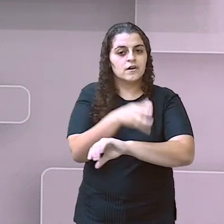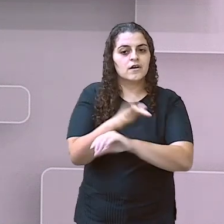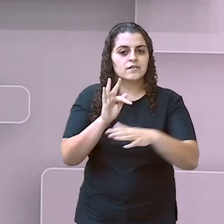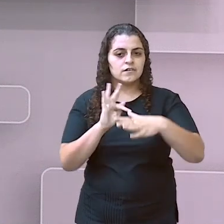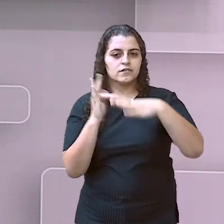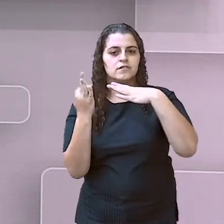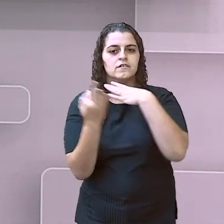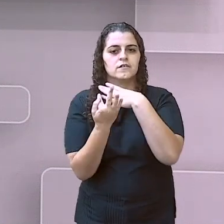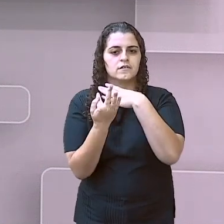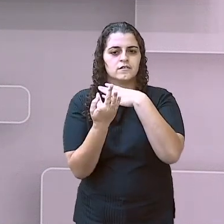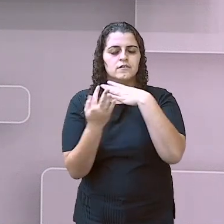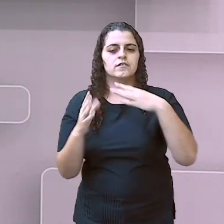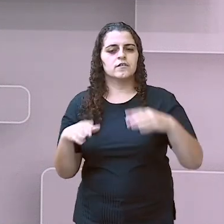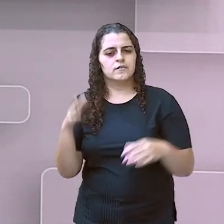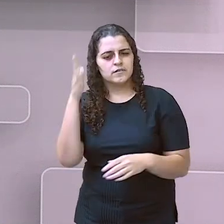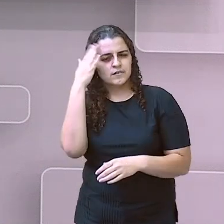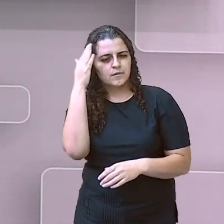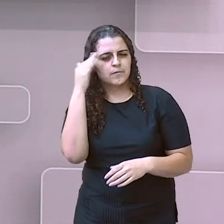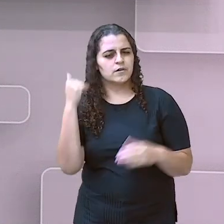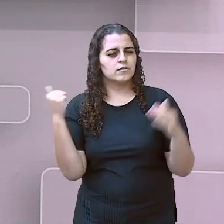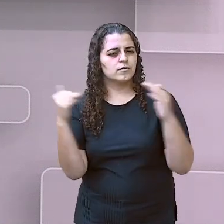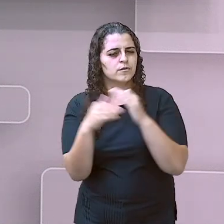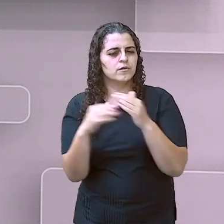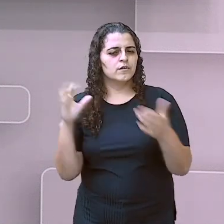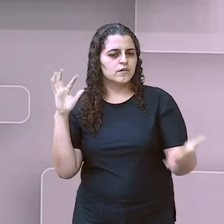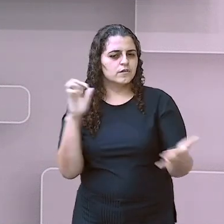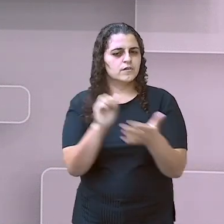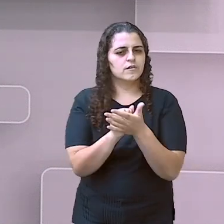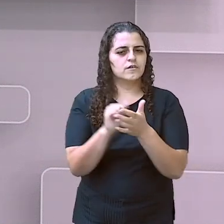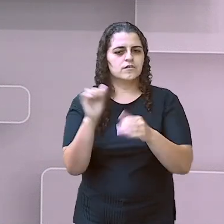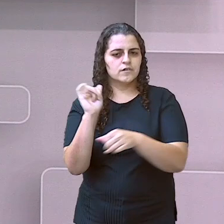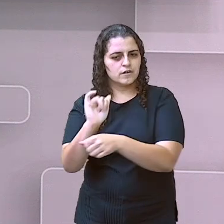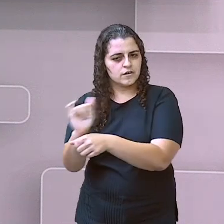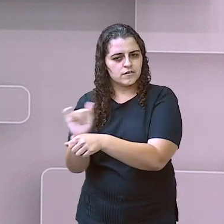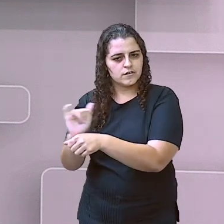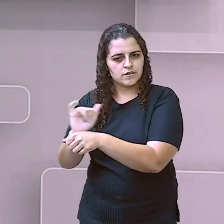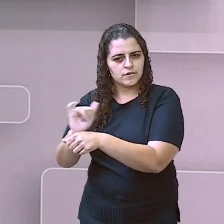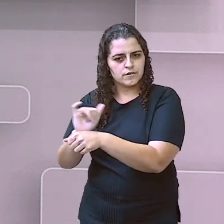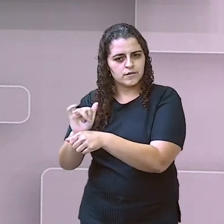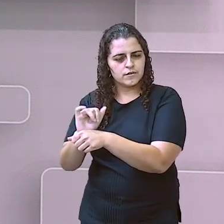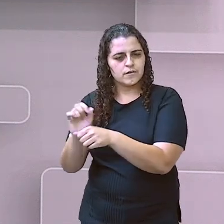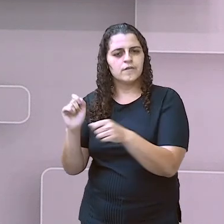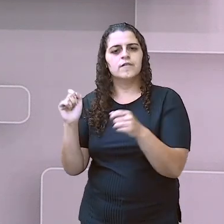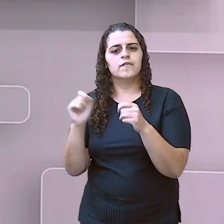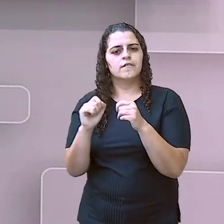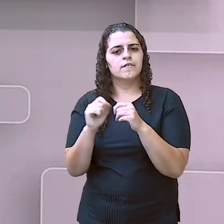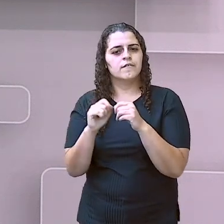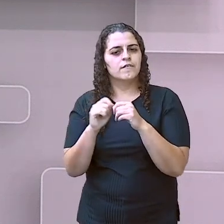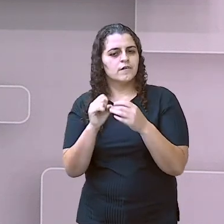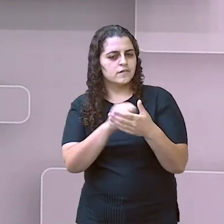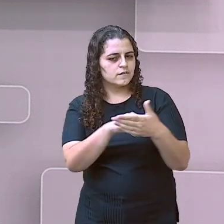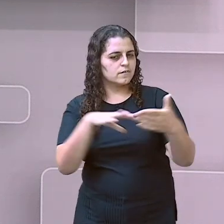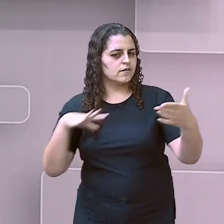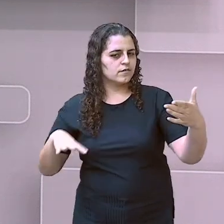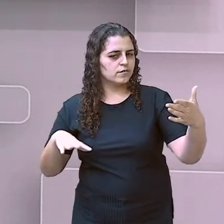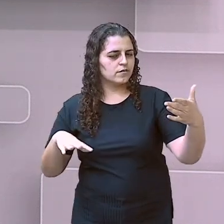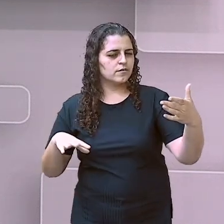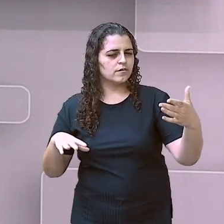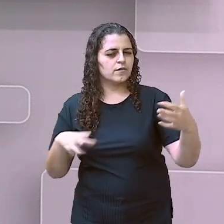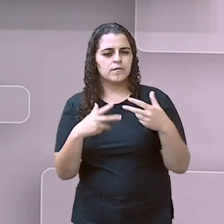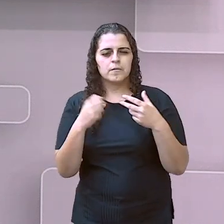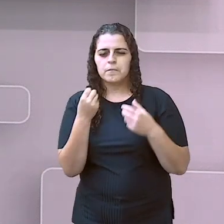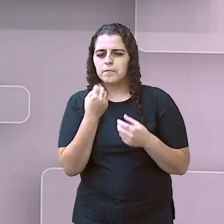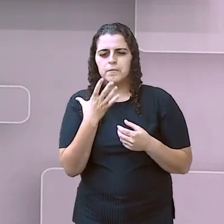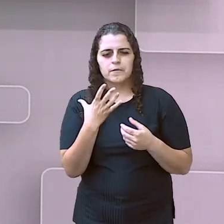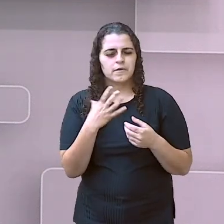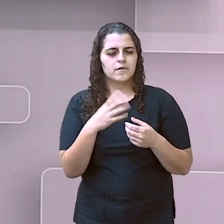as redes sociais para vocês ficarem sabendo de tudo, inscrevam-se no canal do YouTube, façam as aulas da plataforma, que são muito